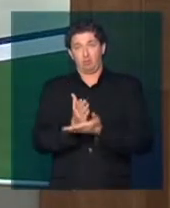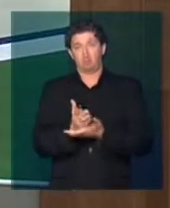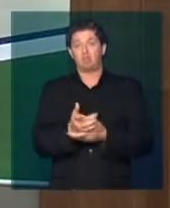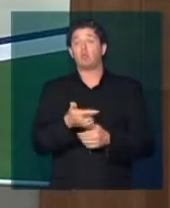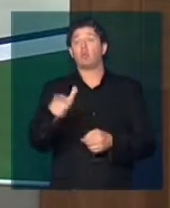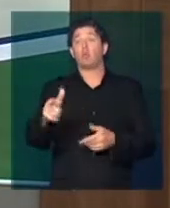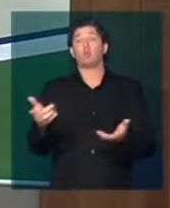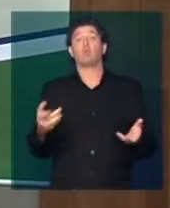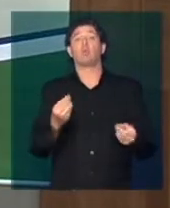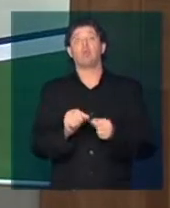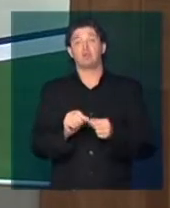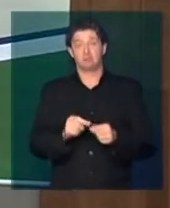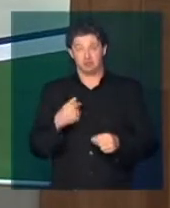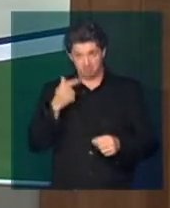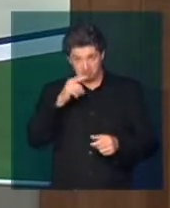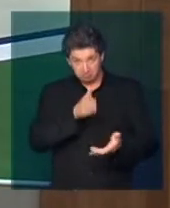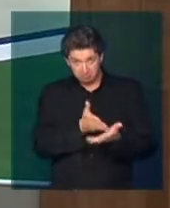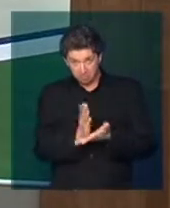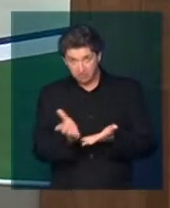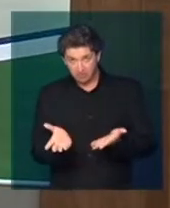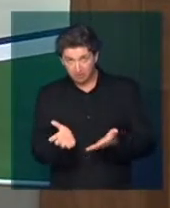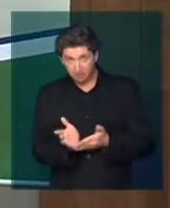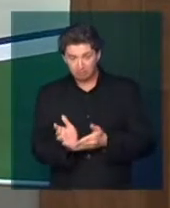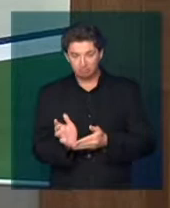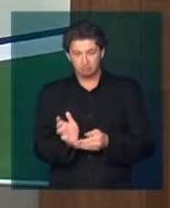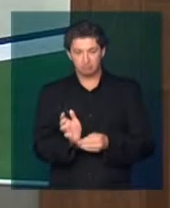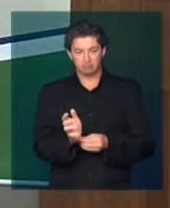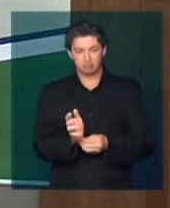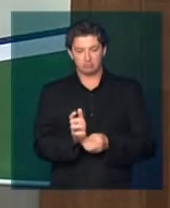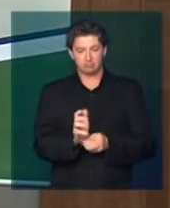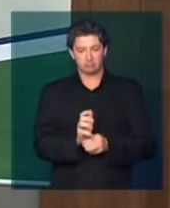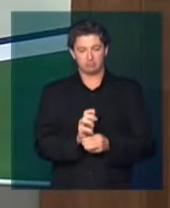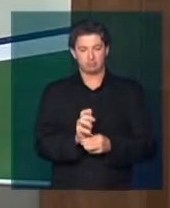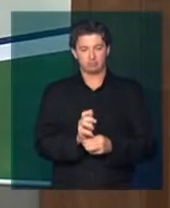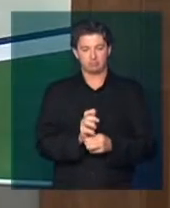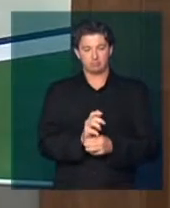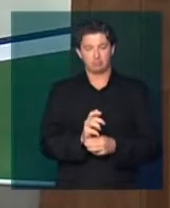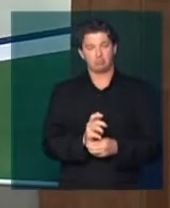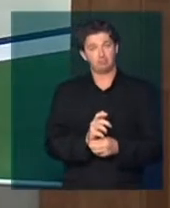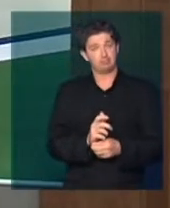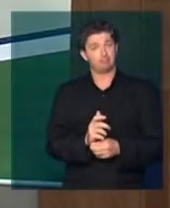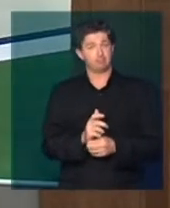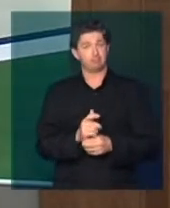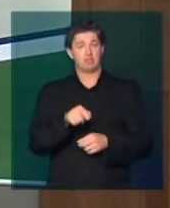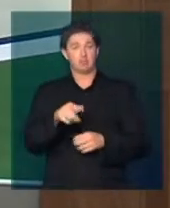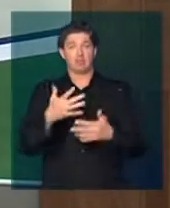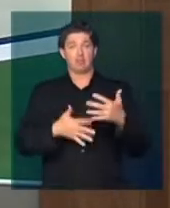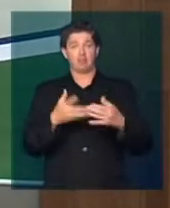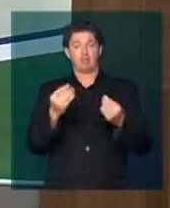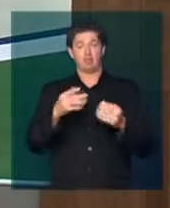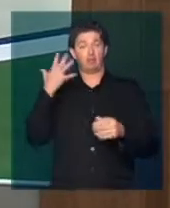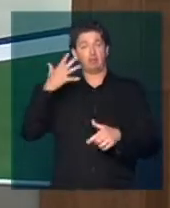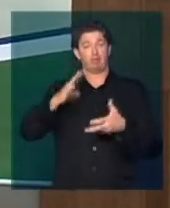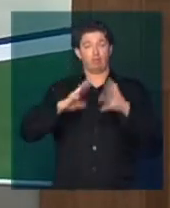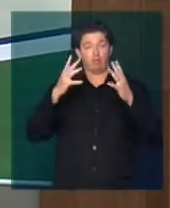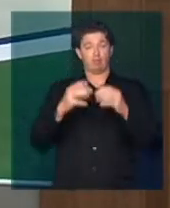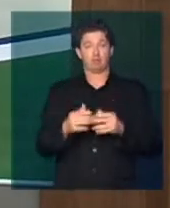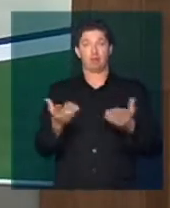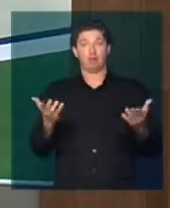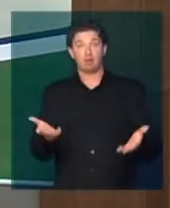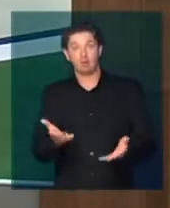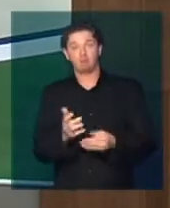outro. Será que eu me elegerei? Isso tem sido um fator inibidor da reforma política. E